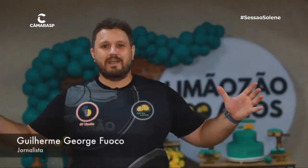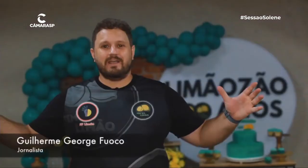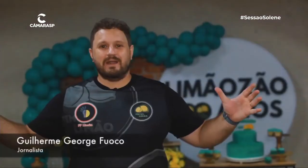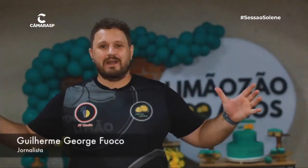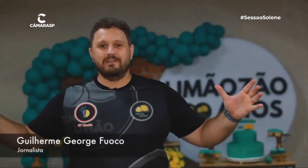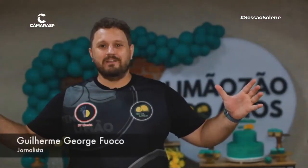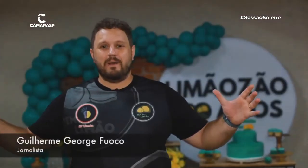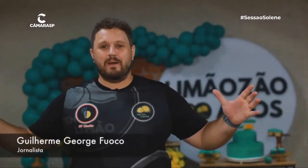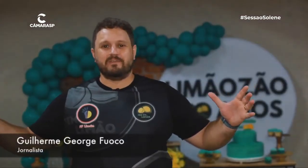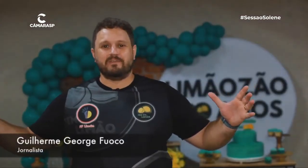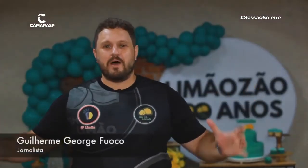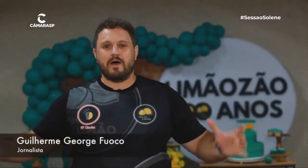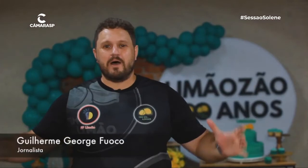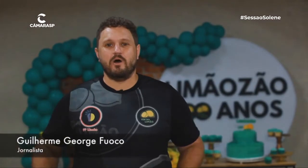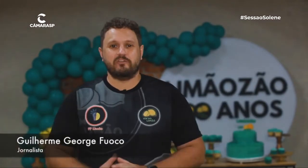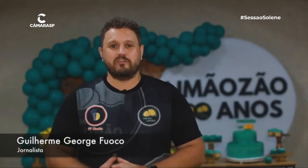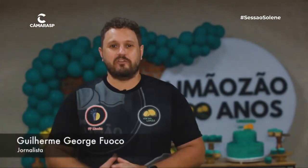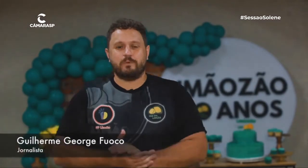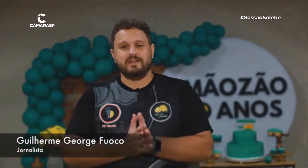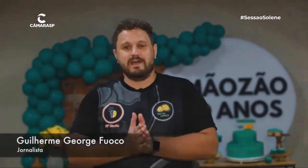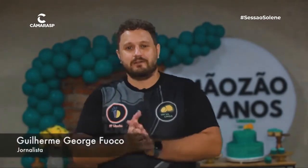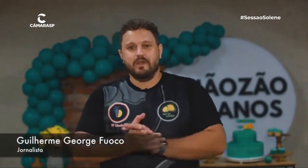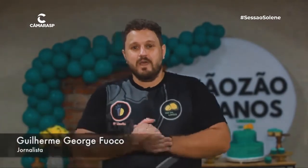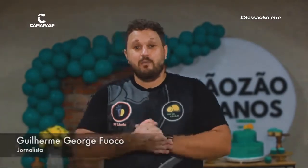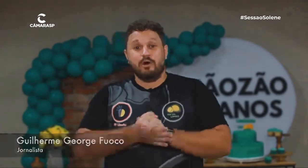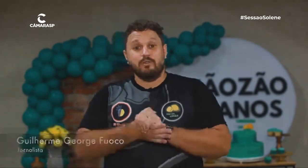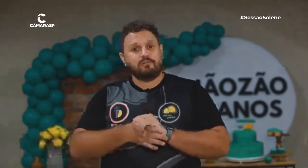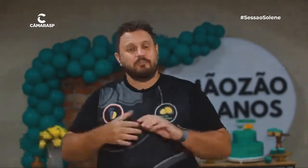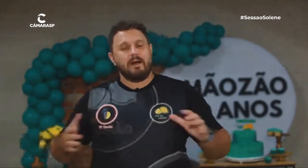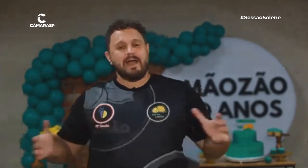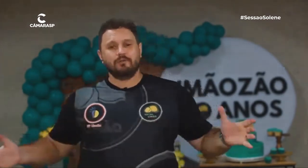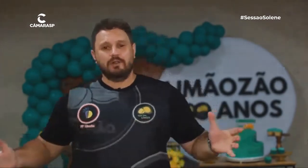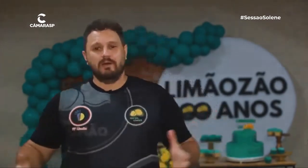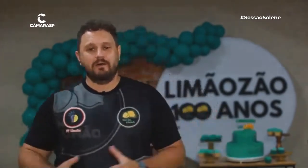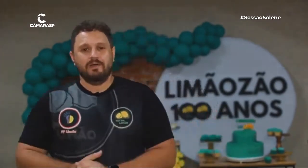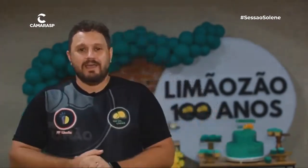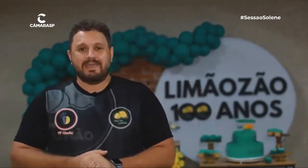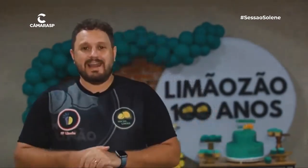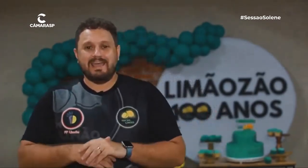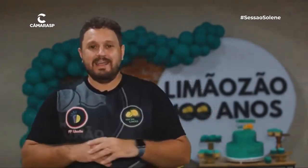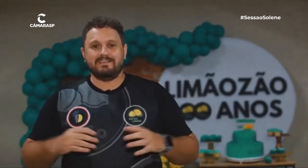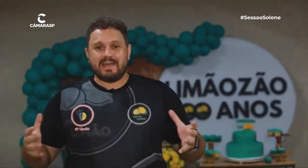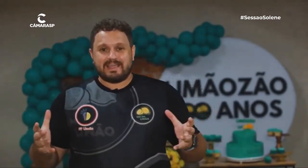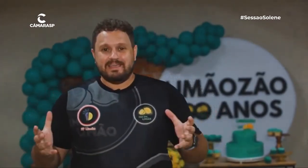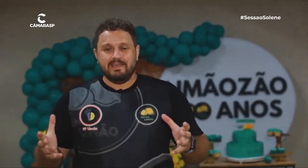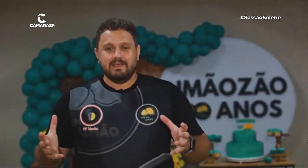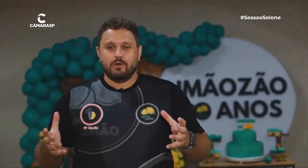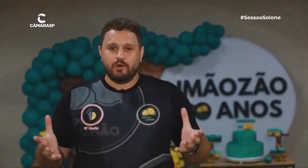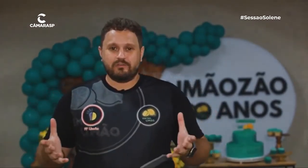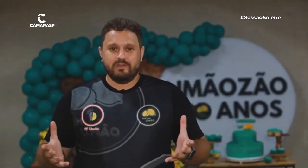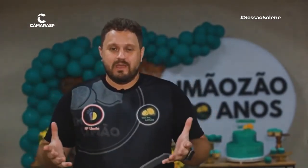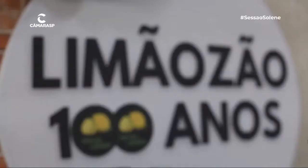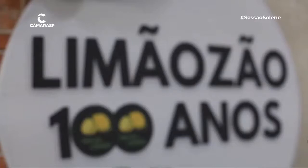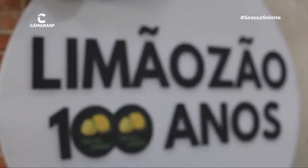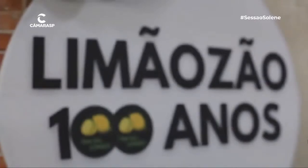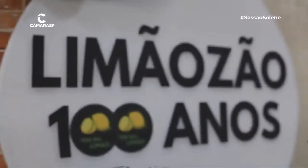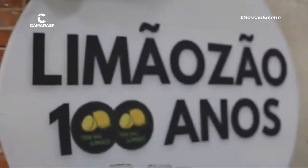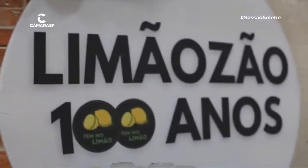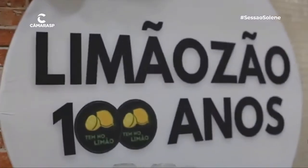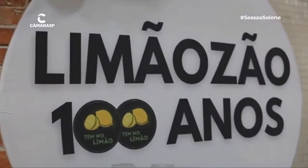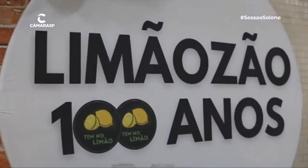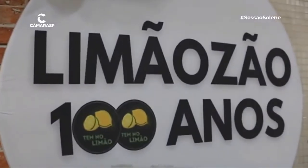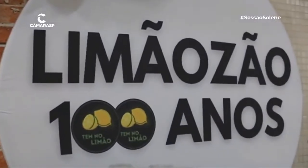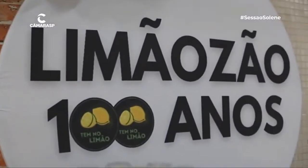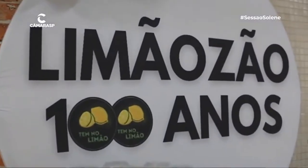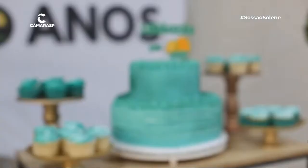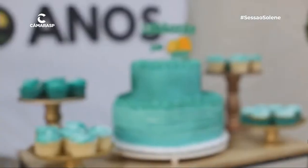Boa noite, Câmara Municipal de São Paulo, boa noite, meus paulistanos, boa noite, bairro do Limão. Que alegria estar aqui hoje para receber